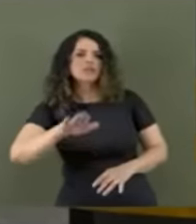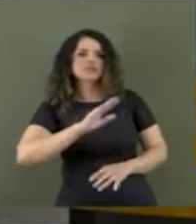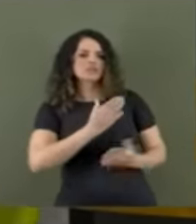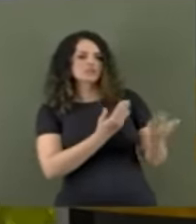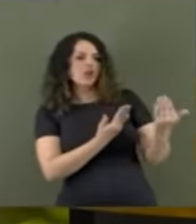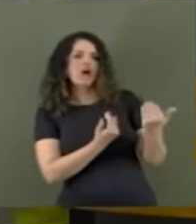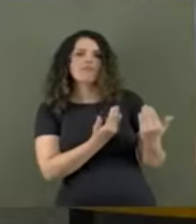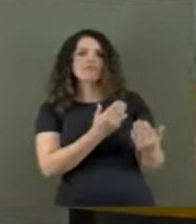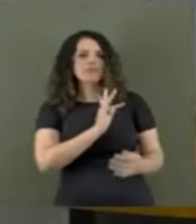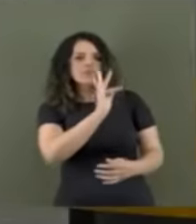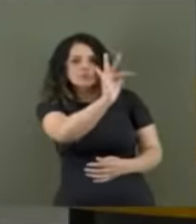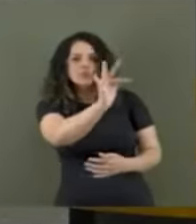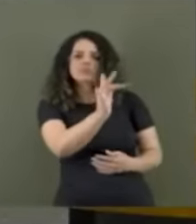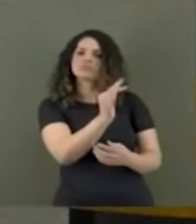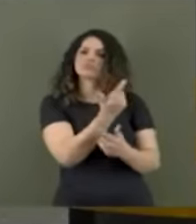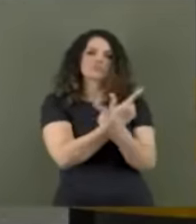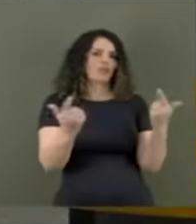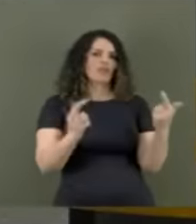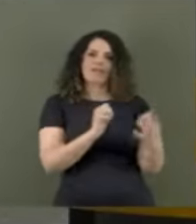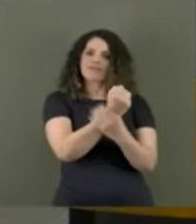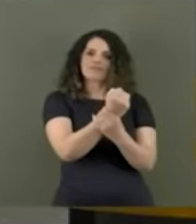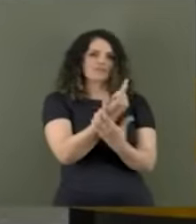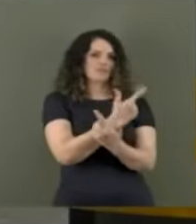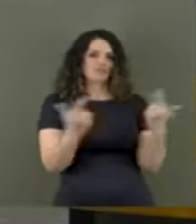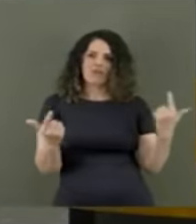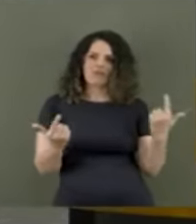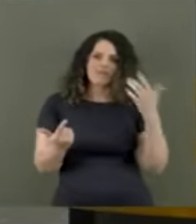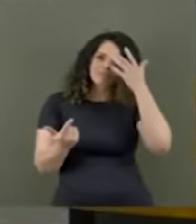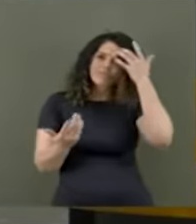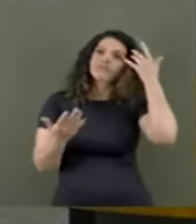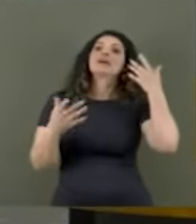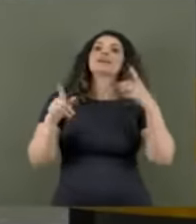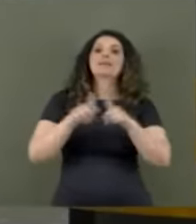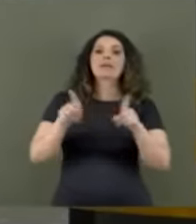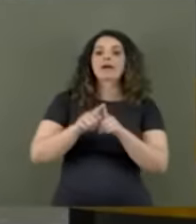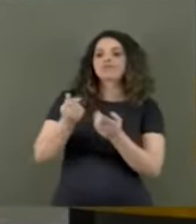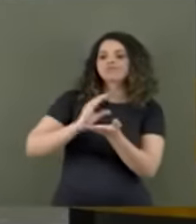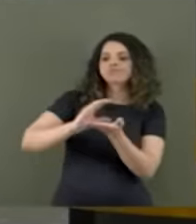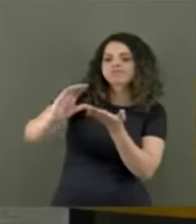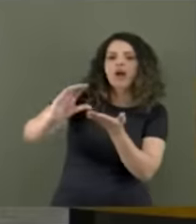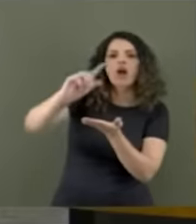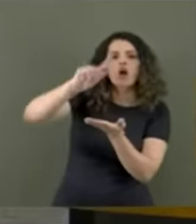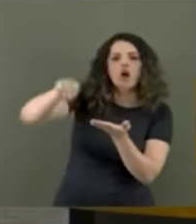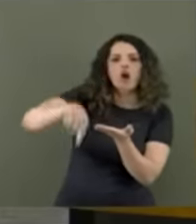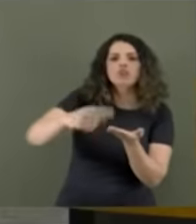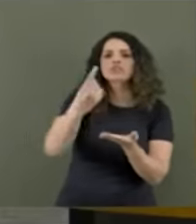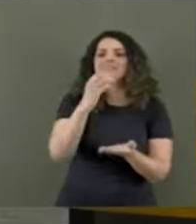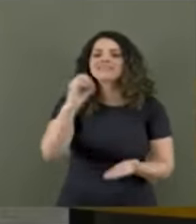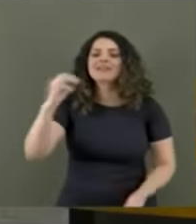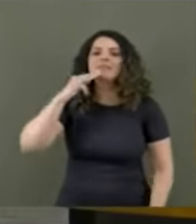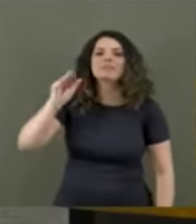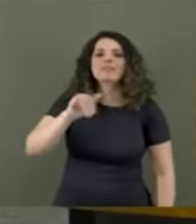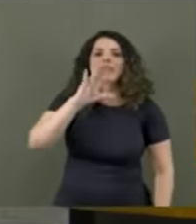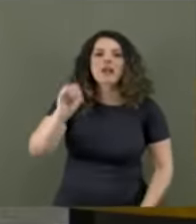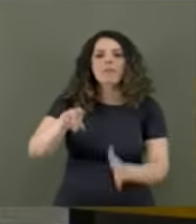os nossos adolescentes vão ter garantidos pro ano que vem corte de R 100 milhões de reais em pesquisa e